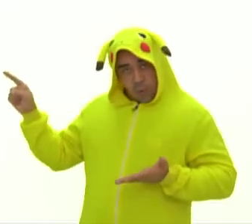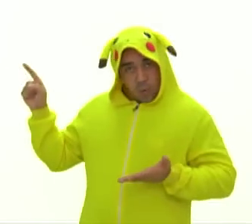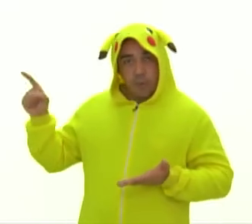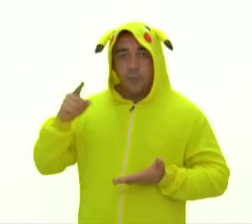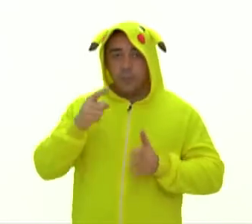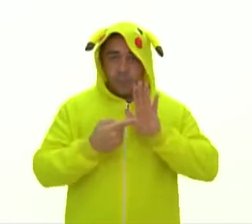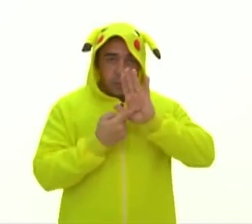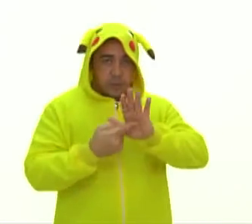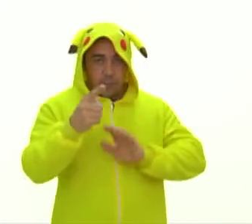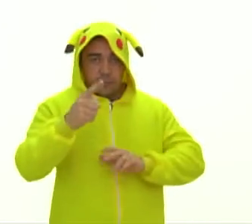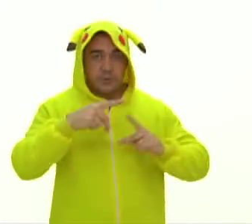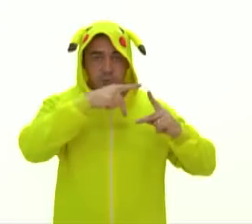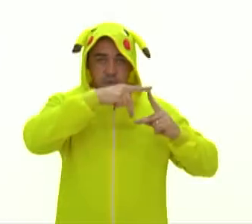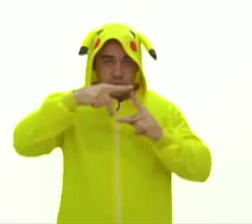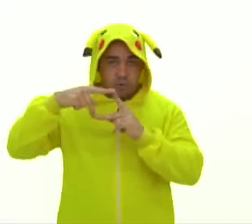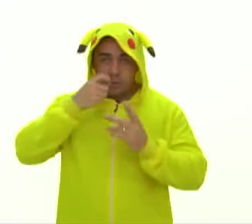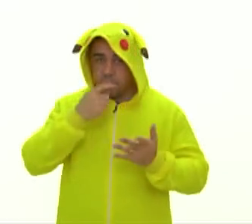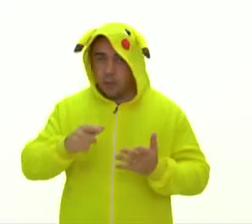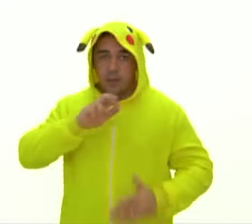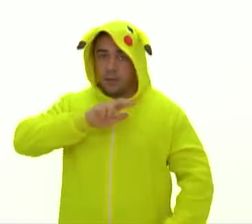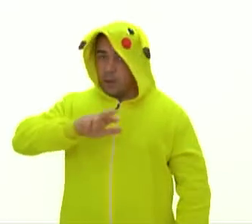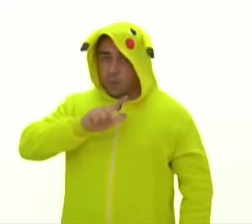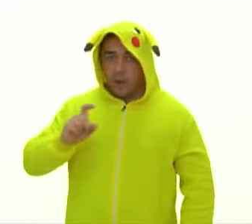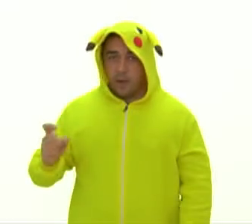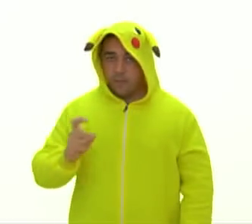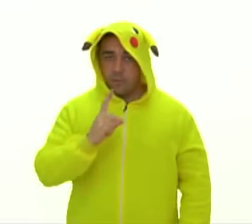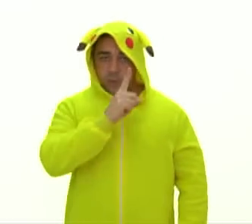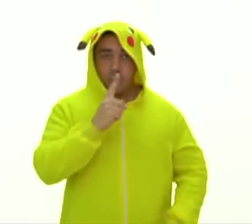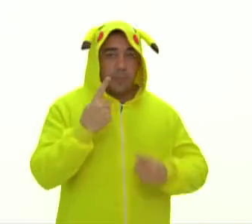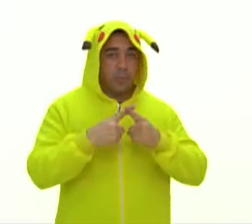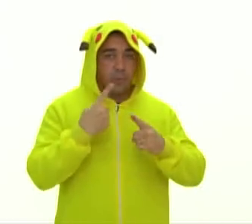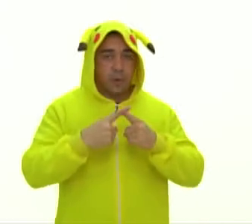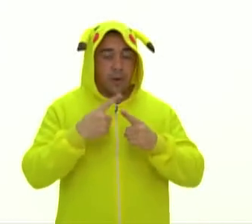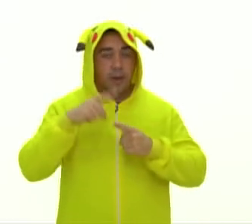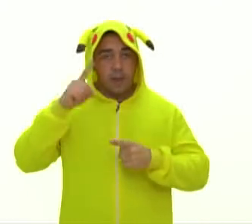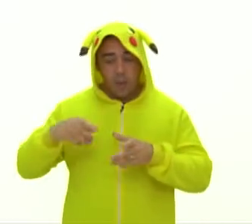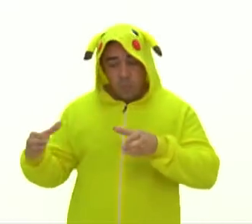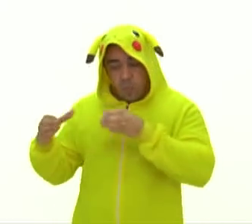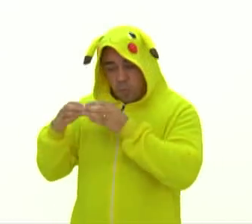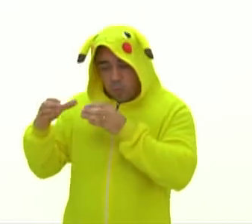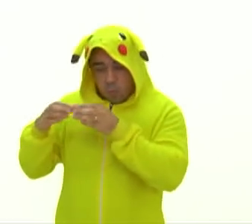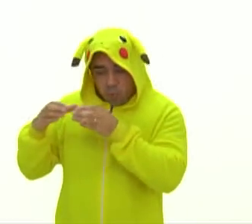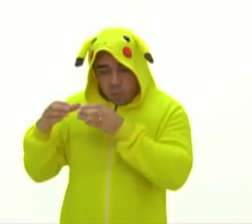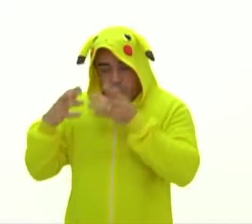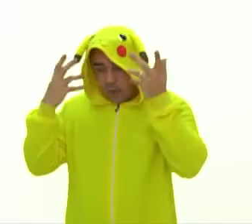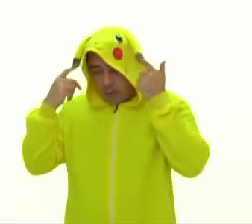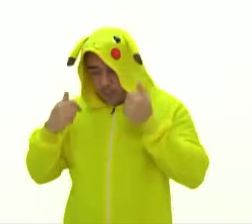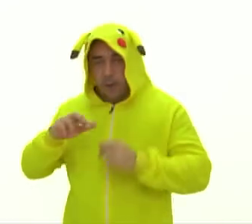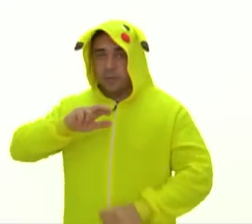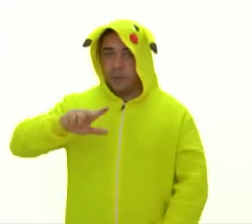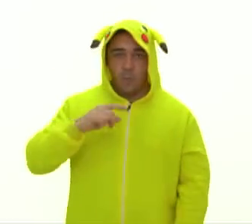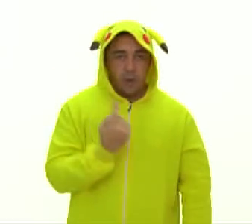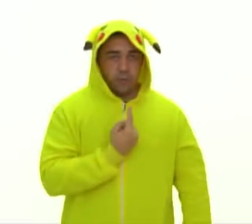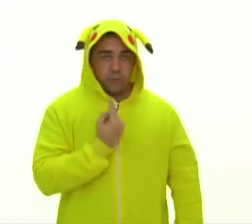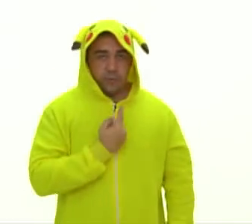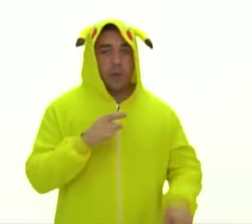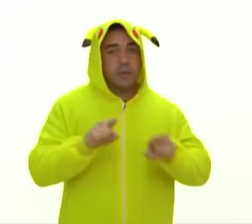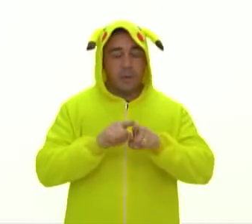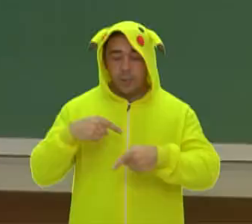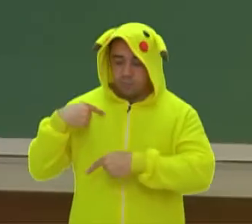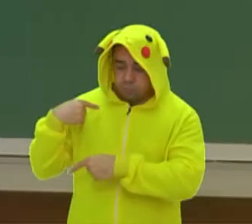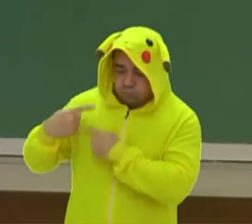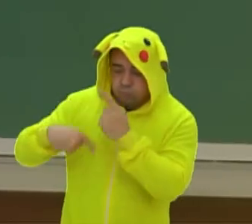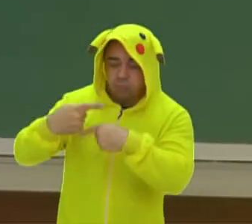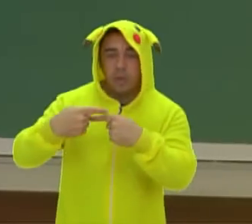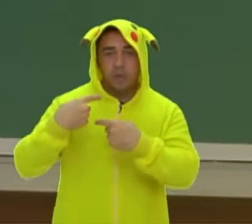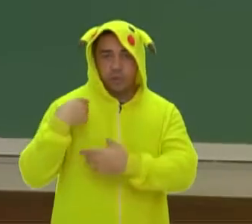Jorge deixou pra gente, né? Então não é evolução, porque evolução ocorre no nível populacional e não individual e ao longo de gerações,